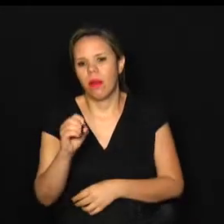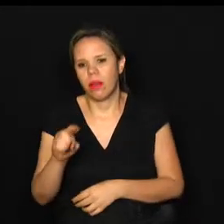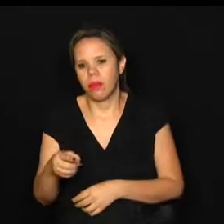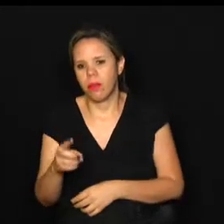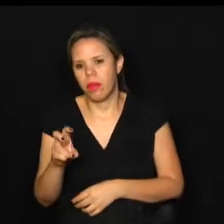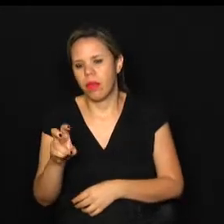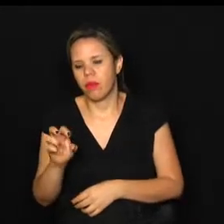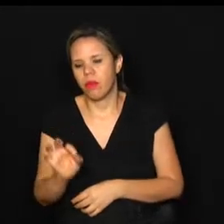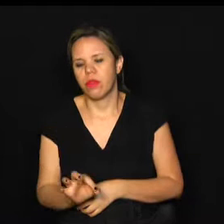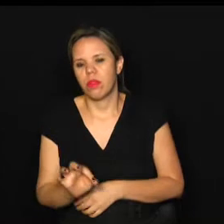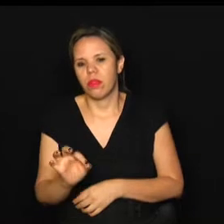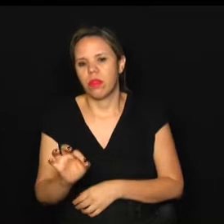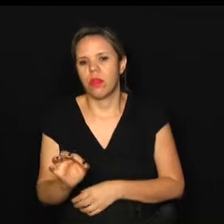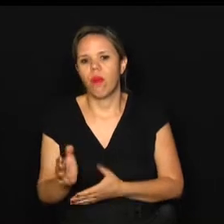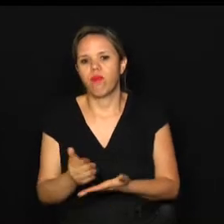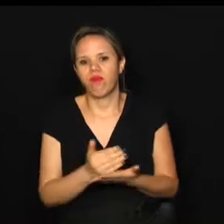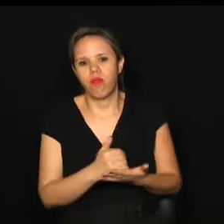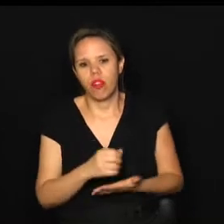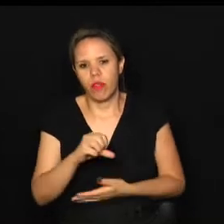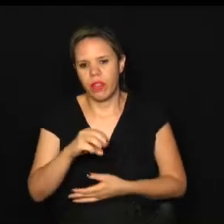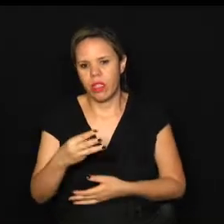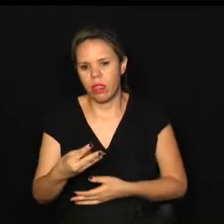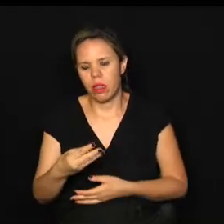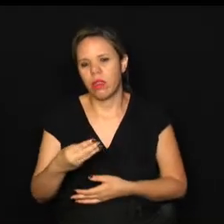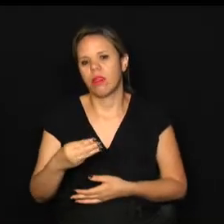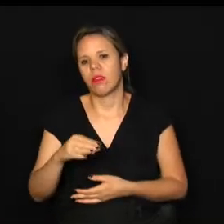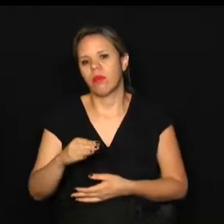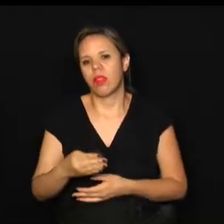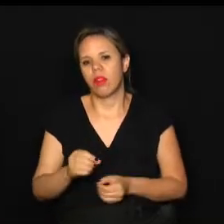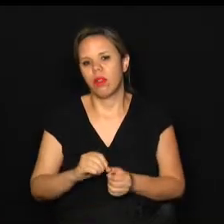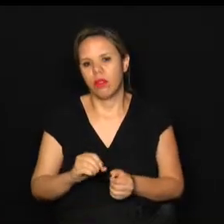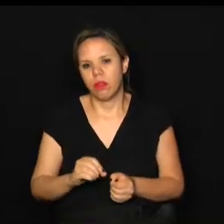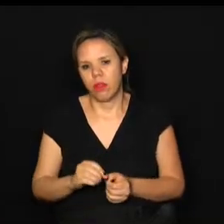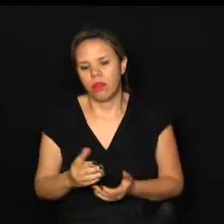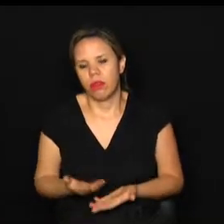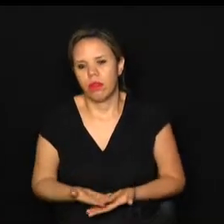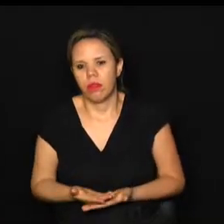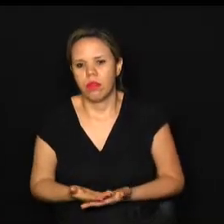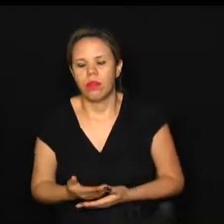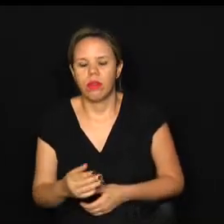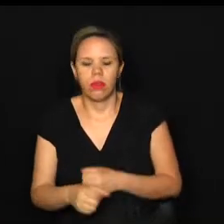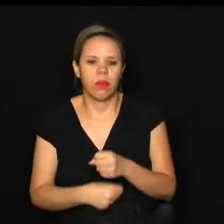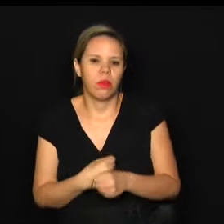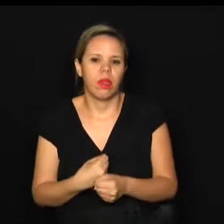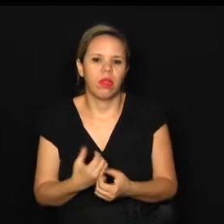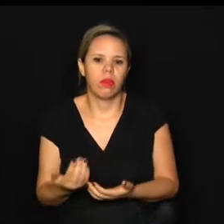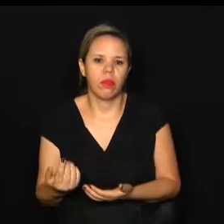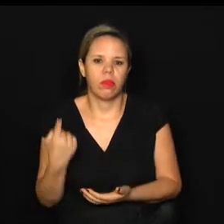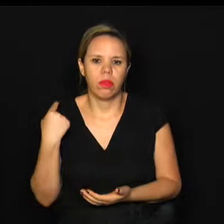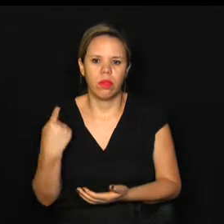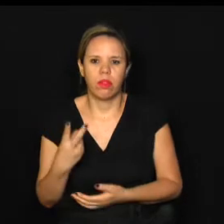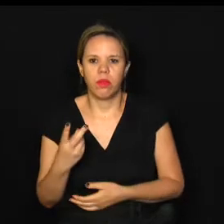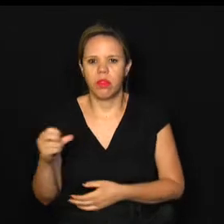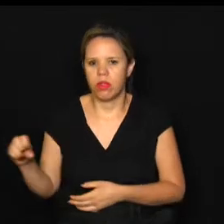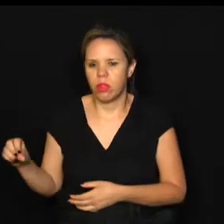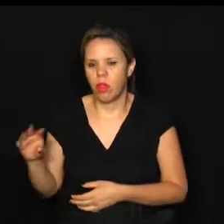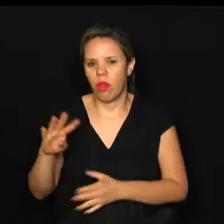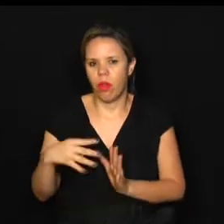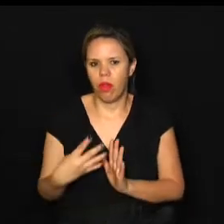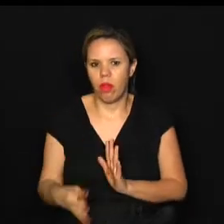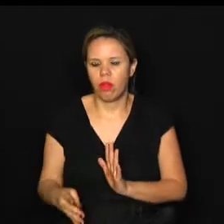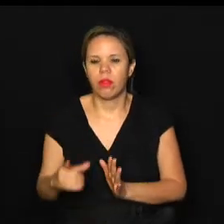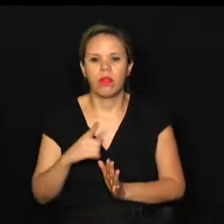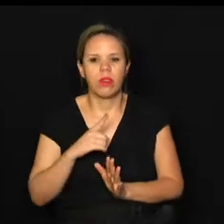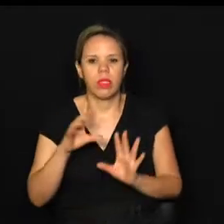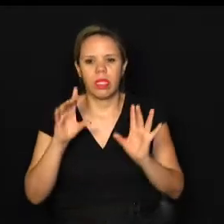arrecadado 93 milhões e 800 contra 93 milhões e 300 em 2019. Nessa outra tabela, a gente